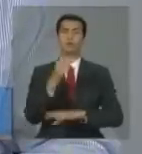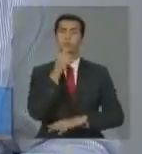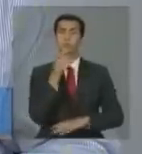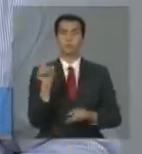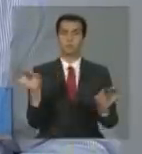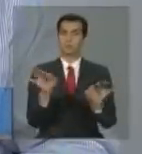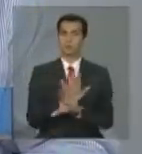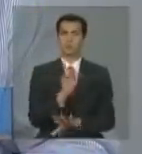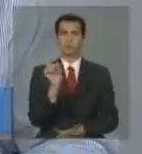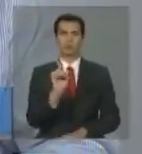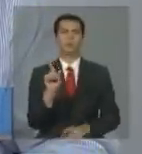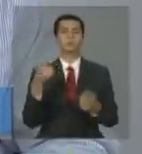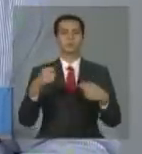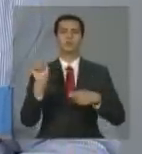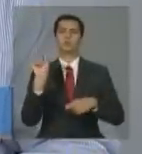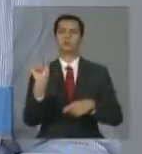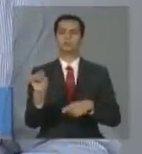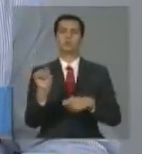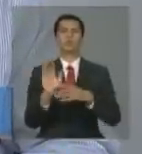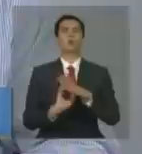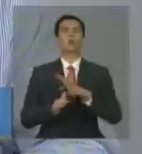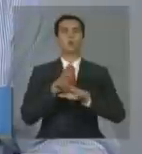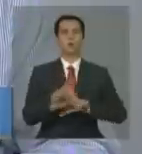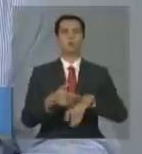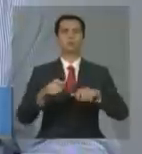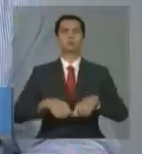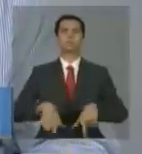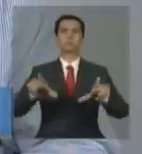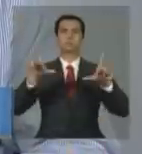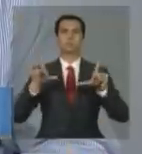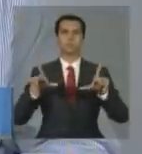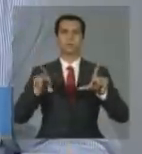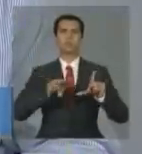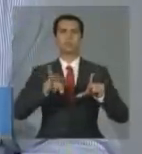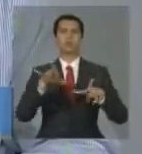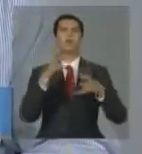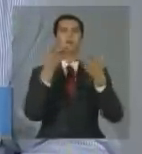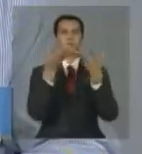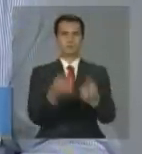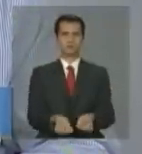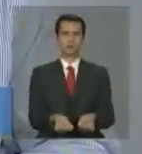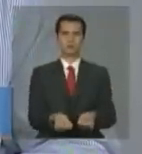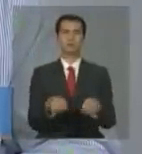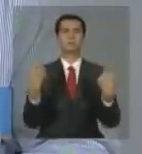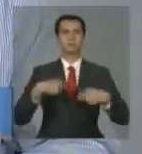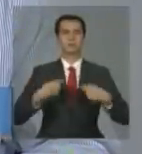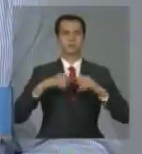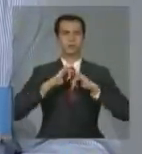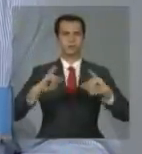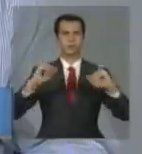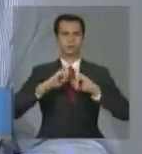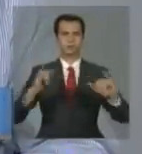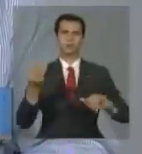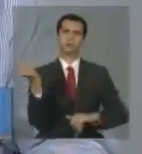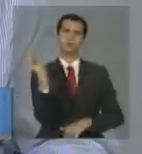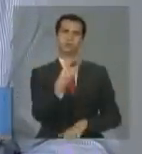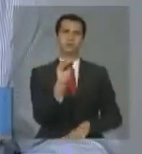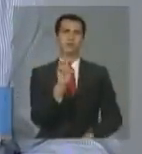ali, vai dar um ok, e ele vai ter, aí ele vai validar o seu cadastro. Ele vai ter que colocar a informação do